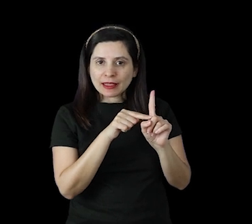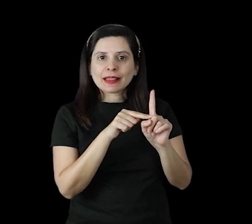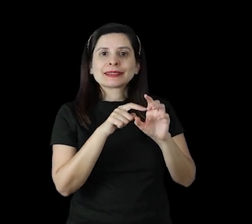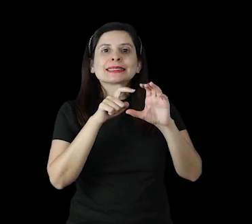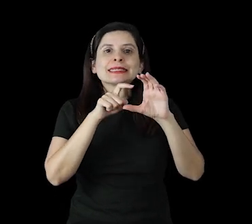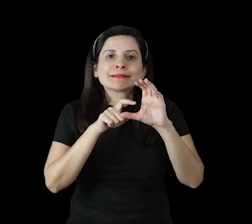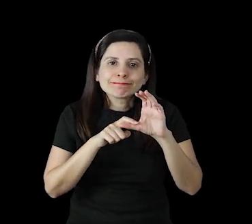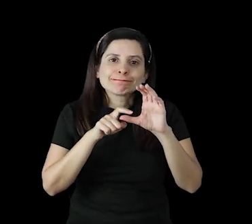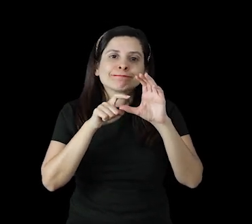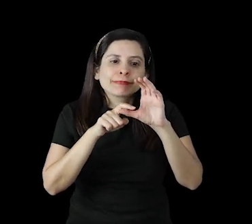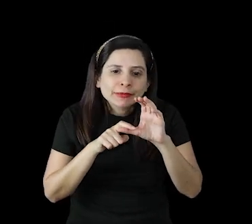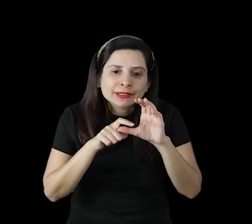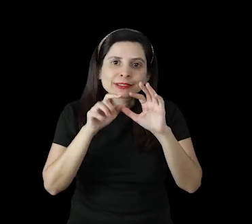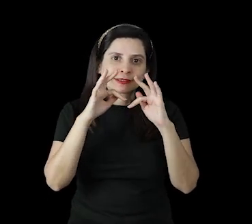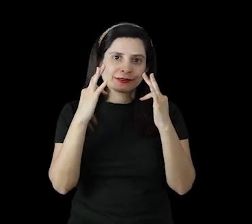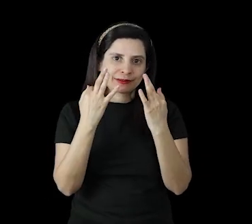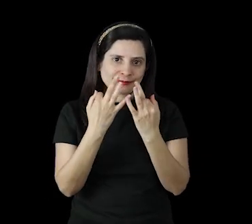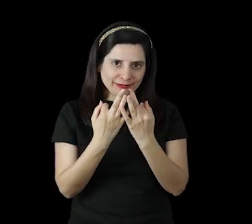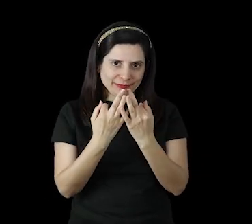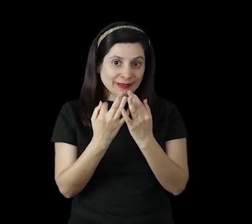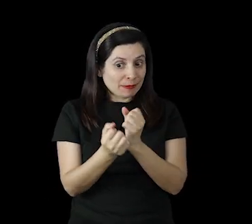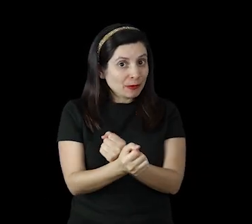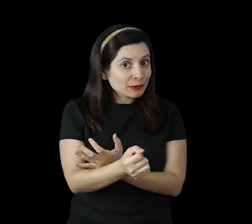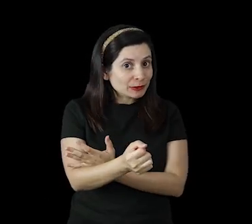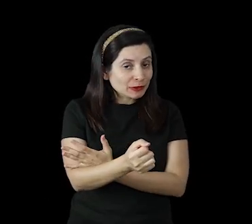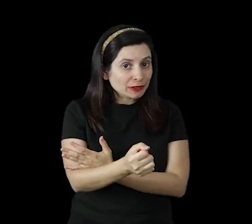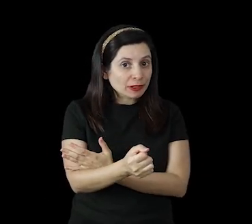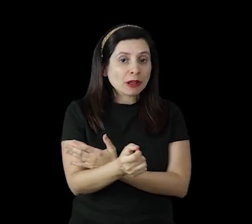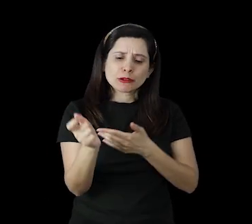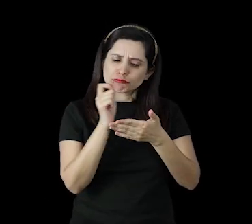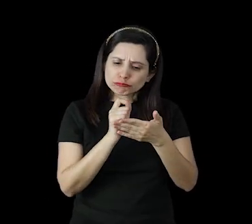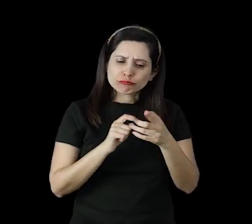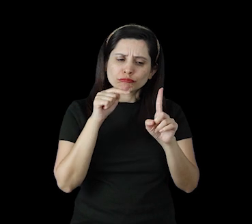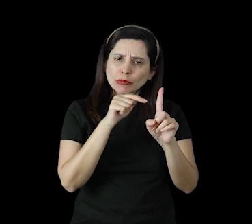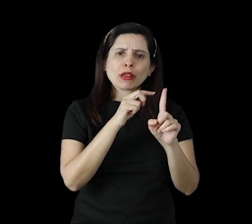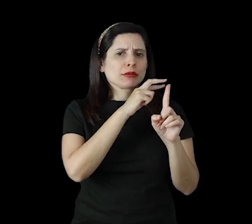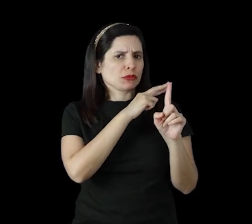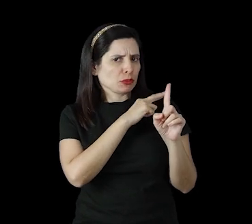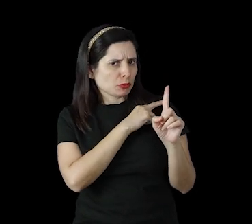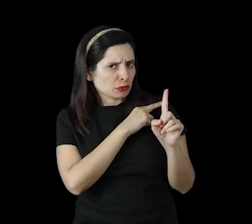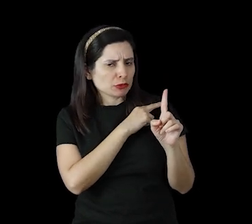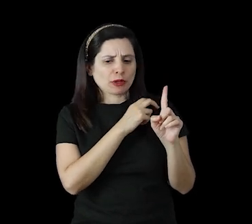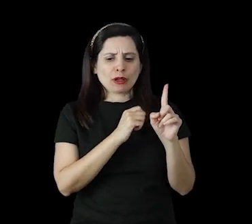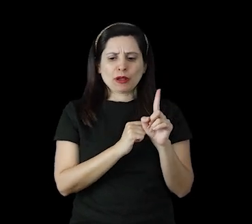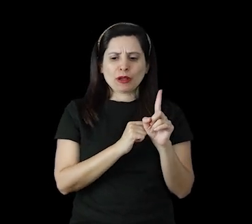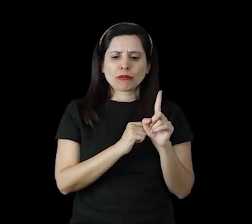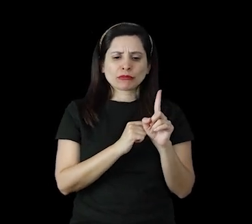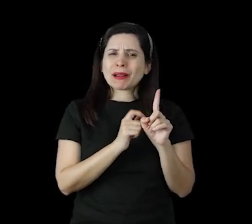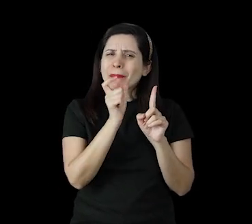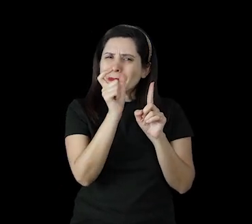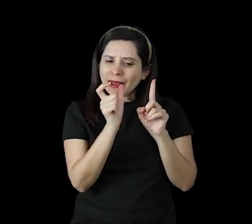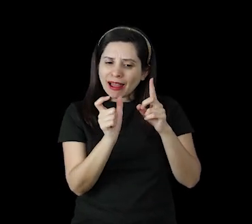emocional da família. E aí eu coloco que ela é responsável perante a família, subserviente, altruísta,